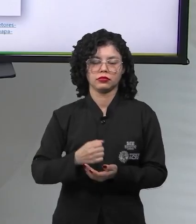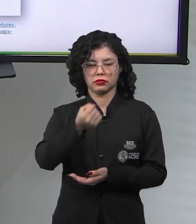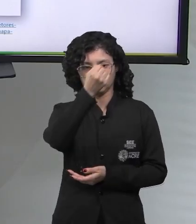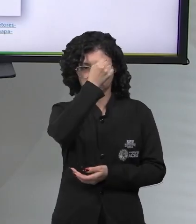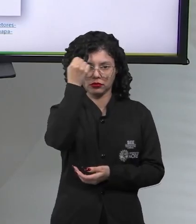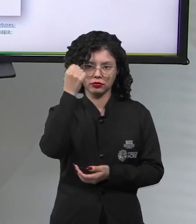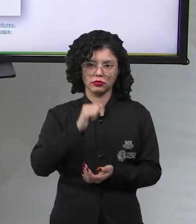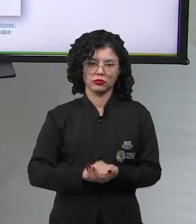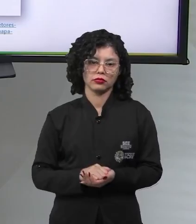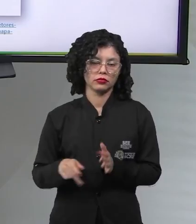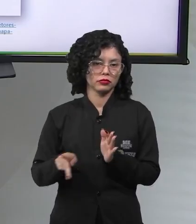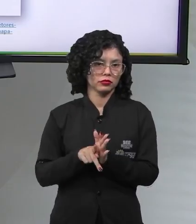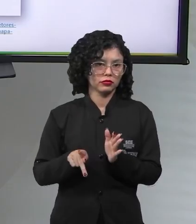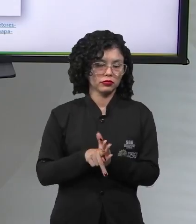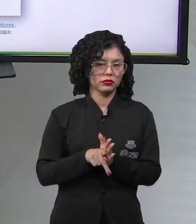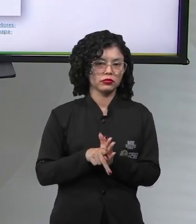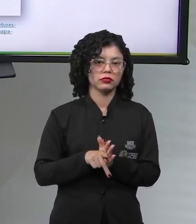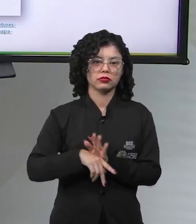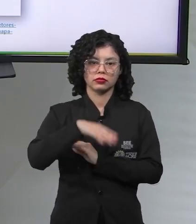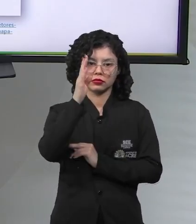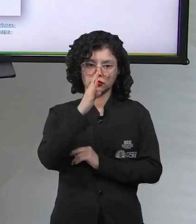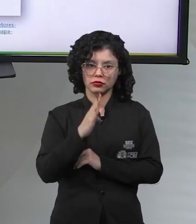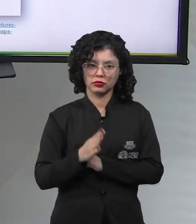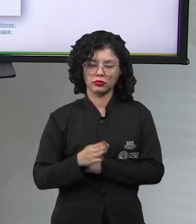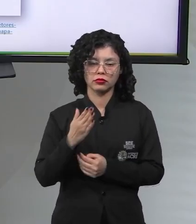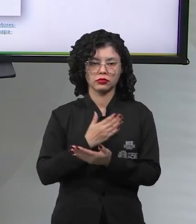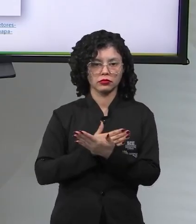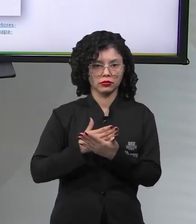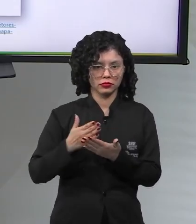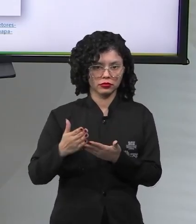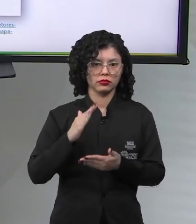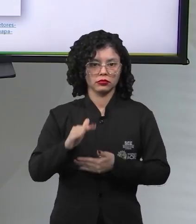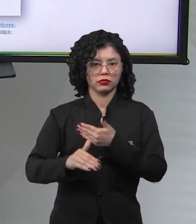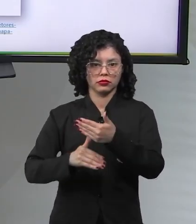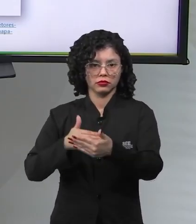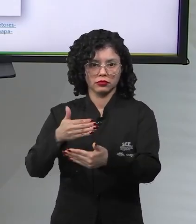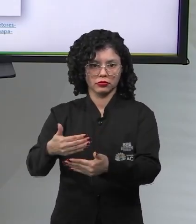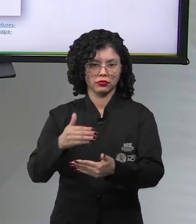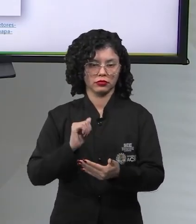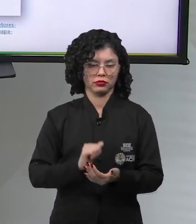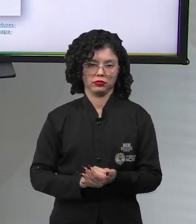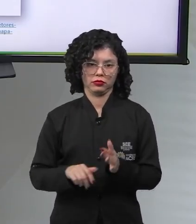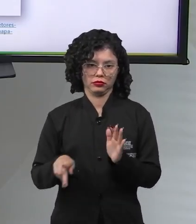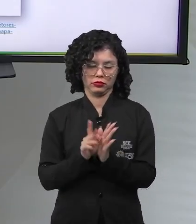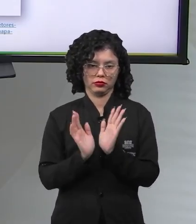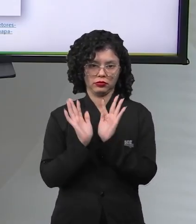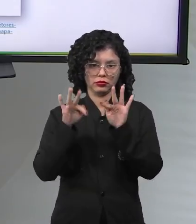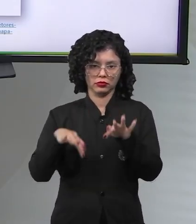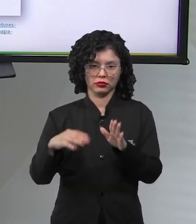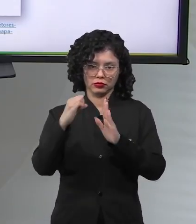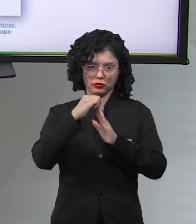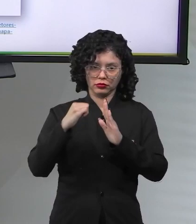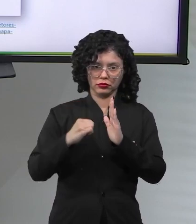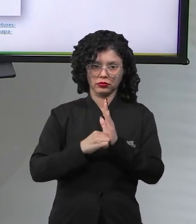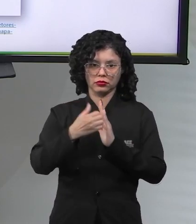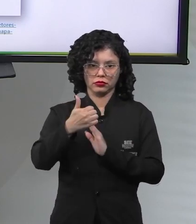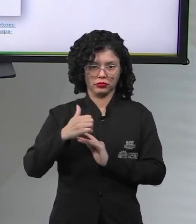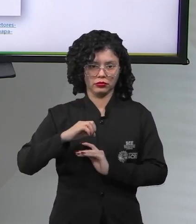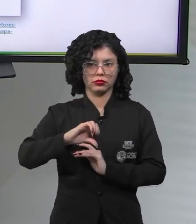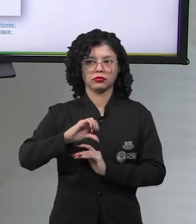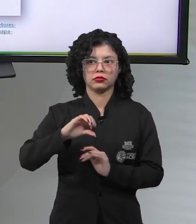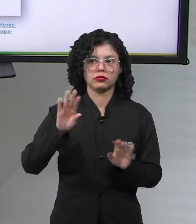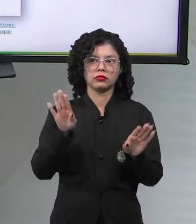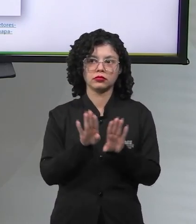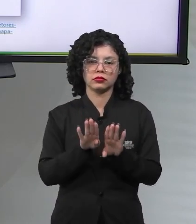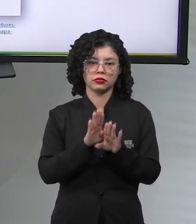sociologia puramente brasileira, ela começa a se desenvolver pelo final do século XIX